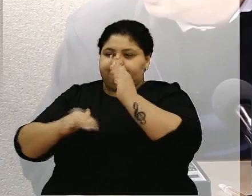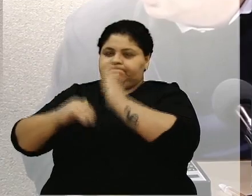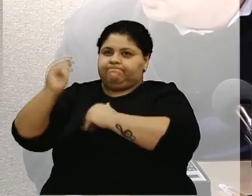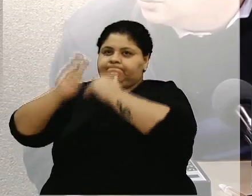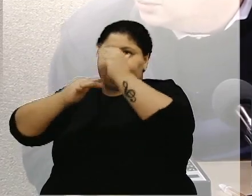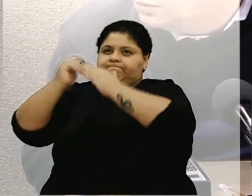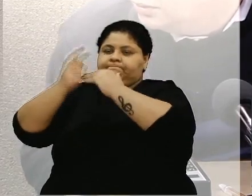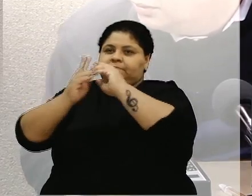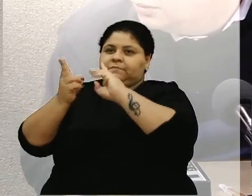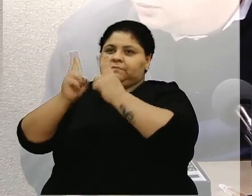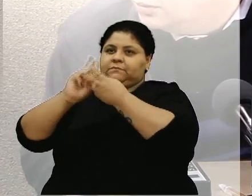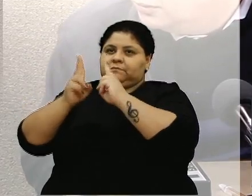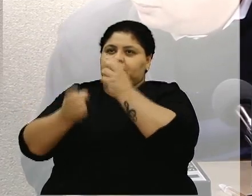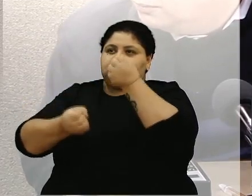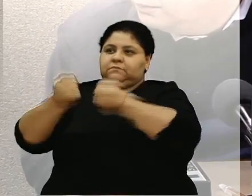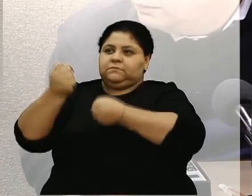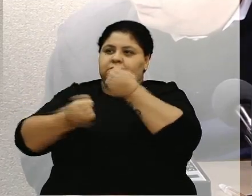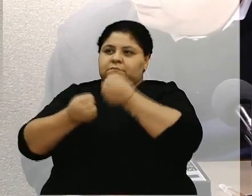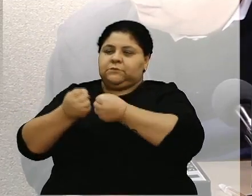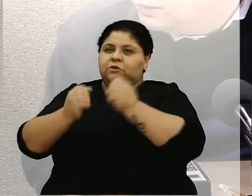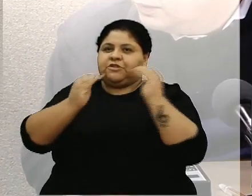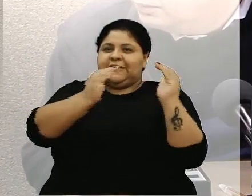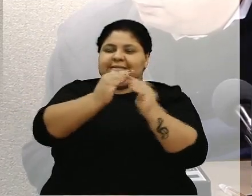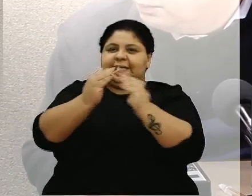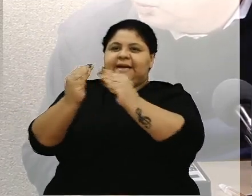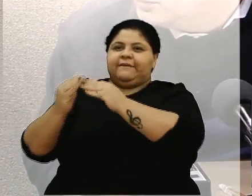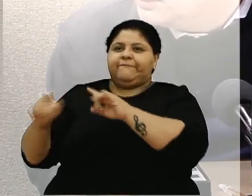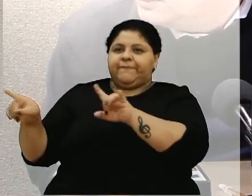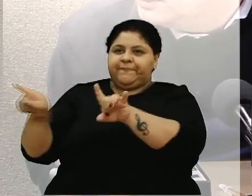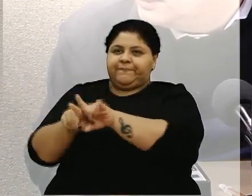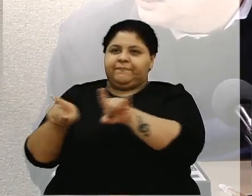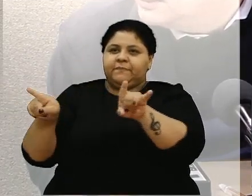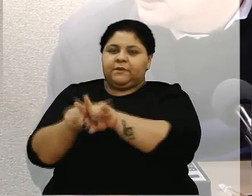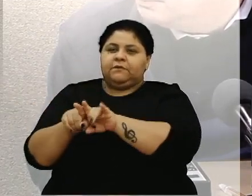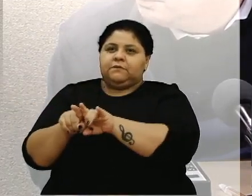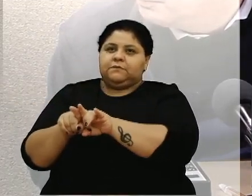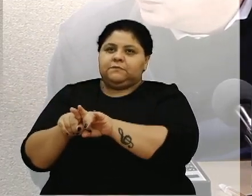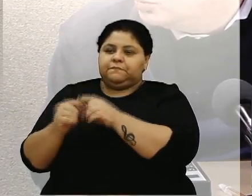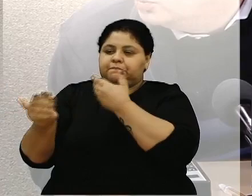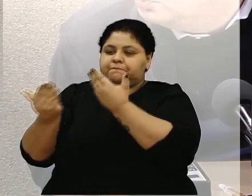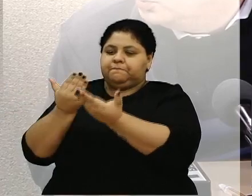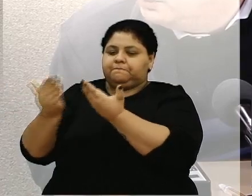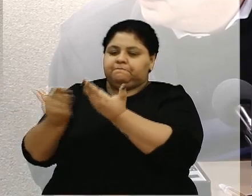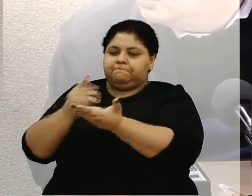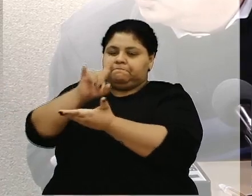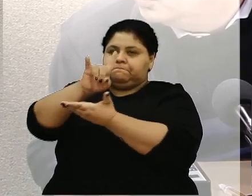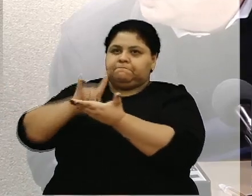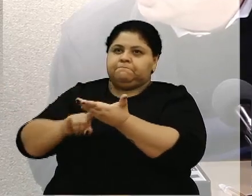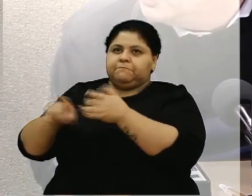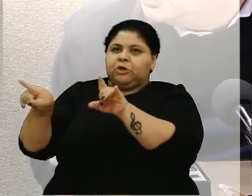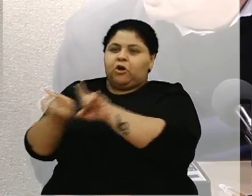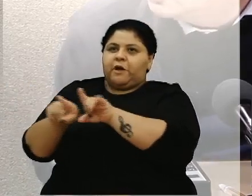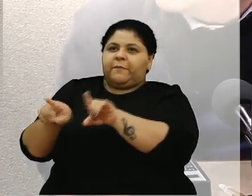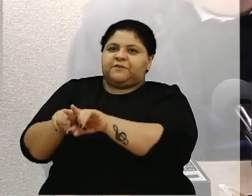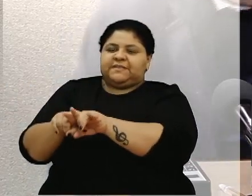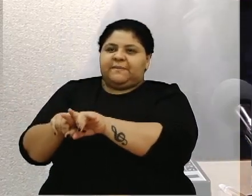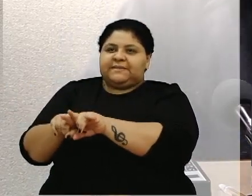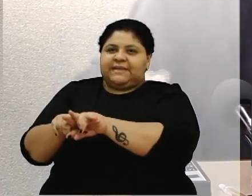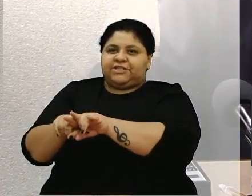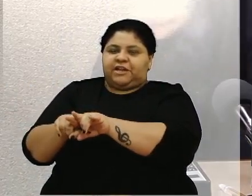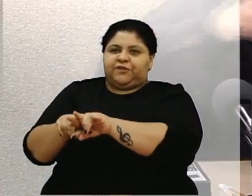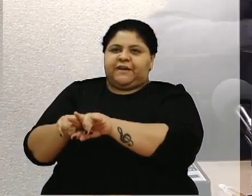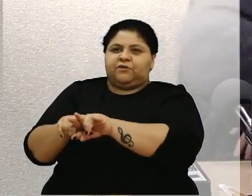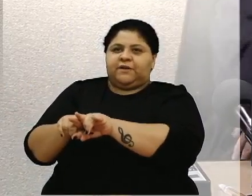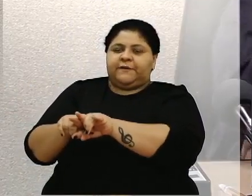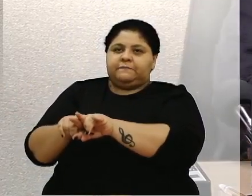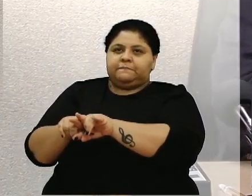Desenvolvimento Urbano, Transporte e Habitação, SEDUT, para análise e parecer, o projeto de lei acima ementado, de autoria